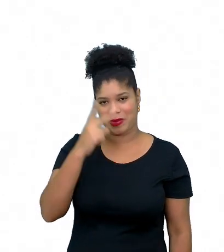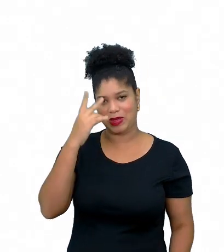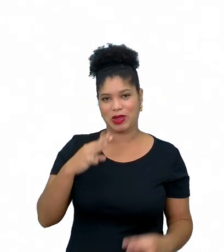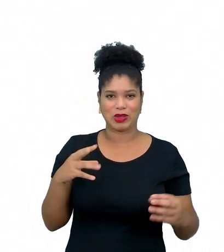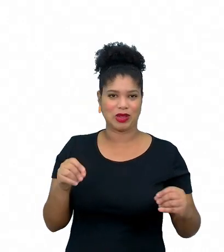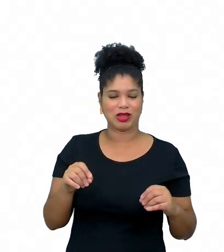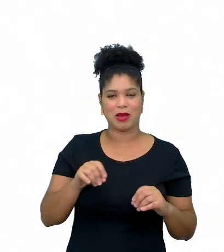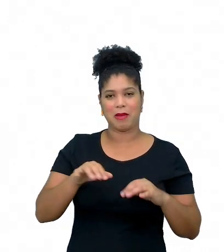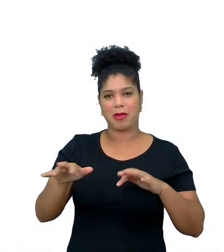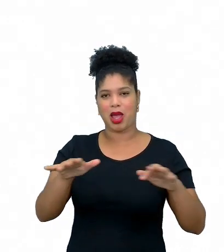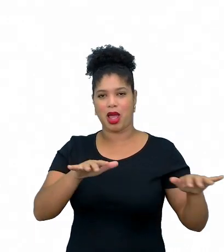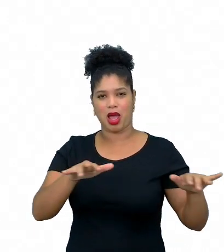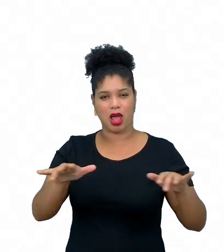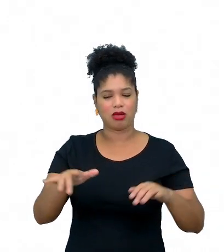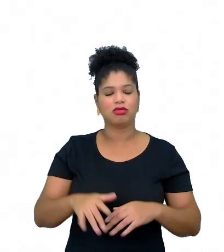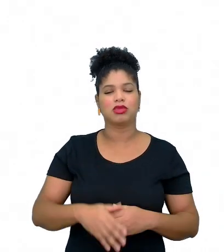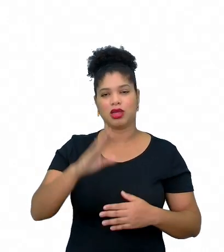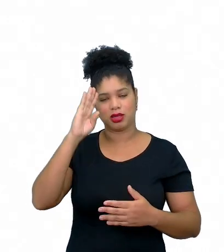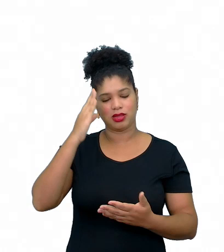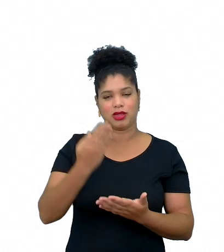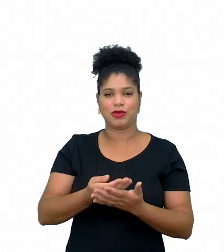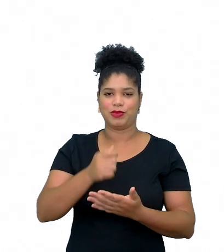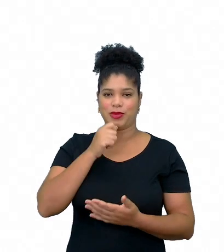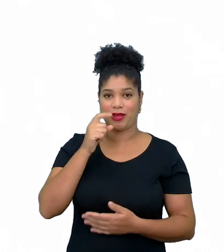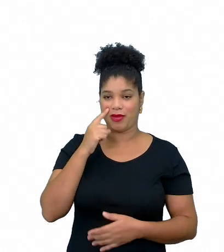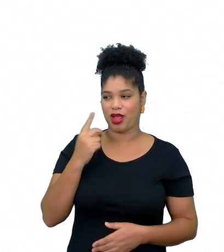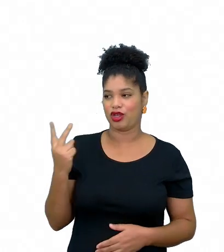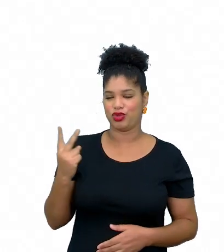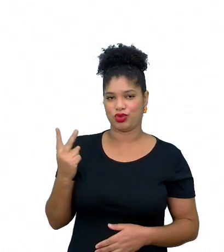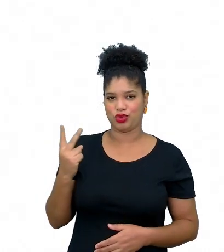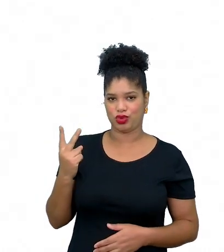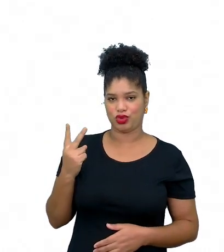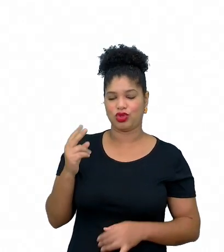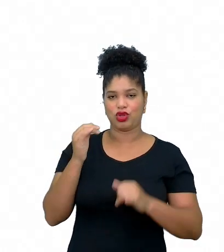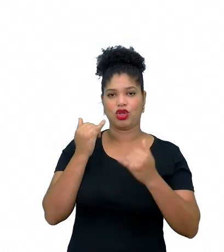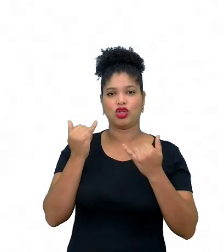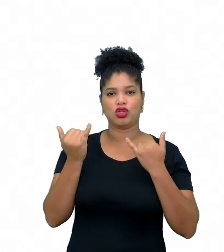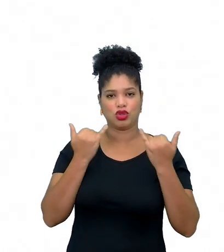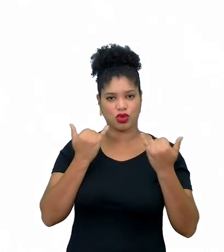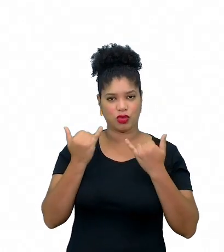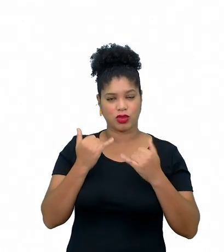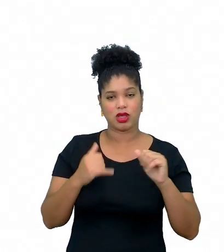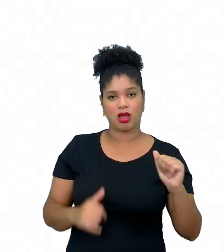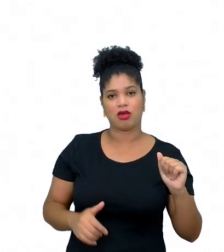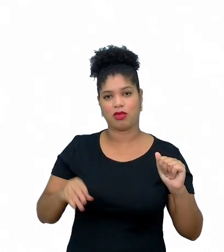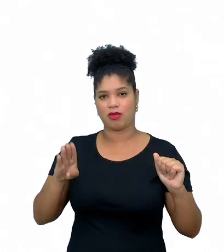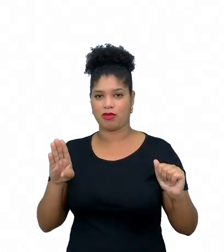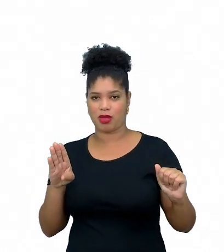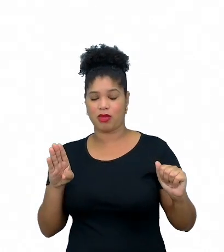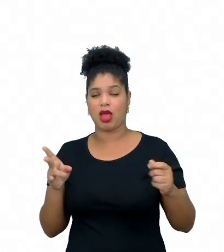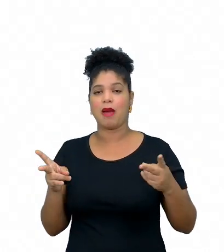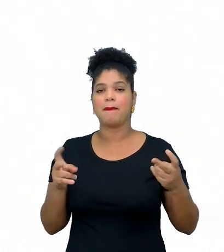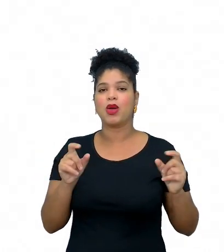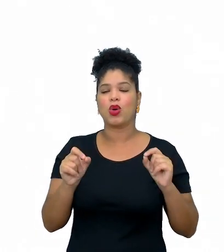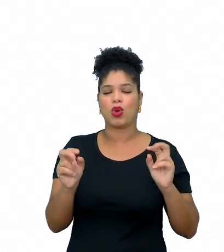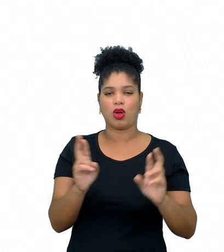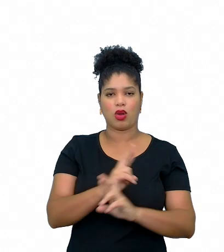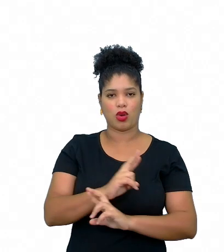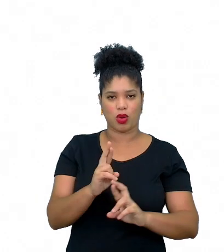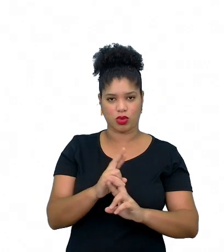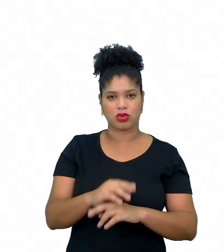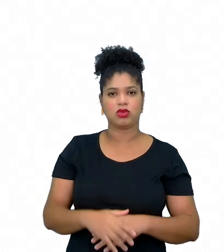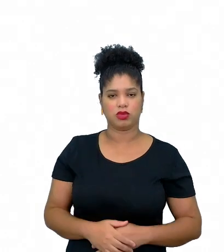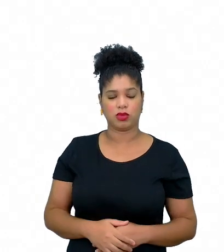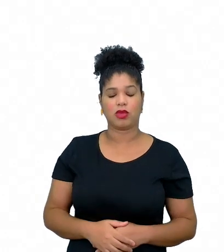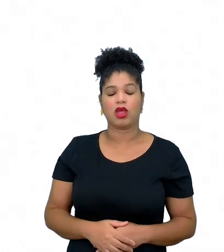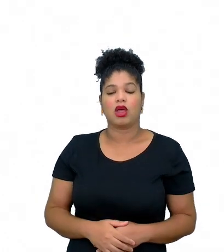acreditem. Então, essas 2 notícias, a notícia A e a notícia B, demonstram muito bem essa relação.